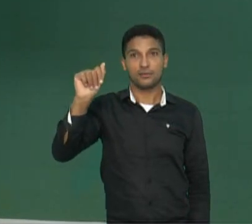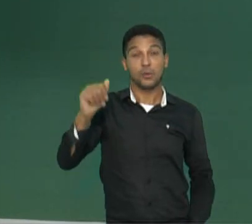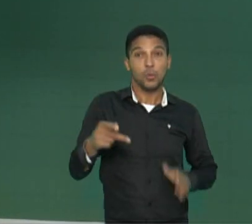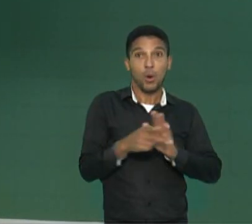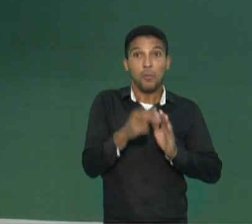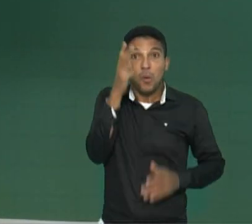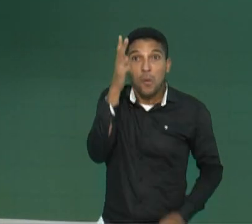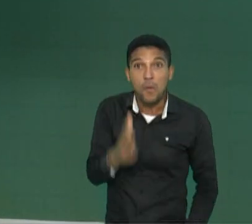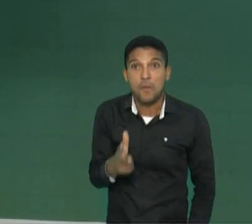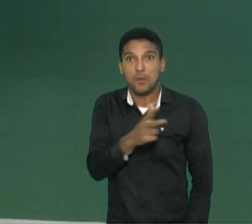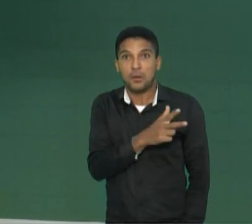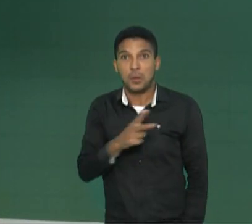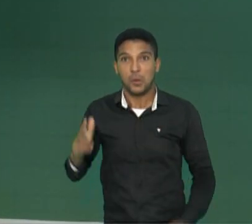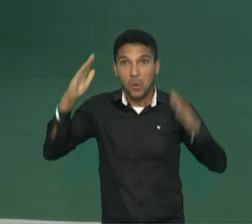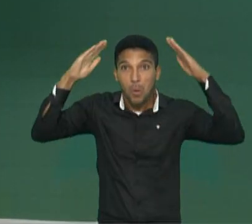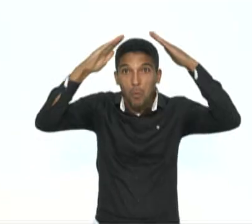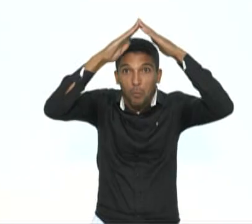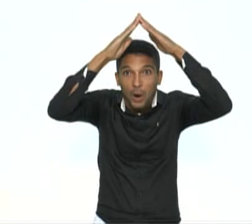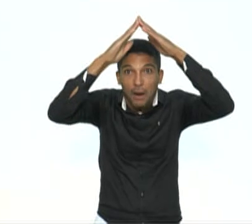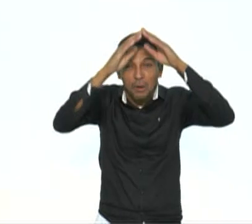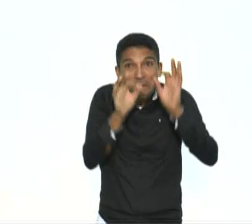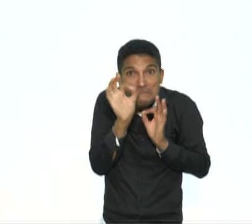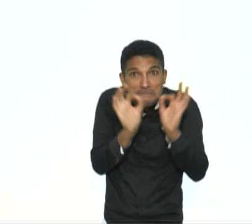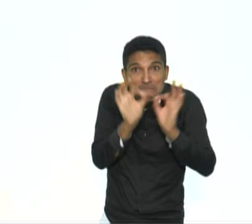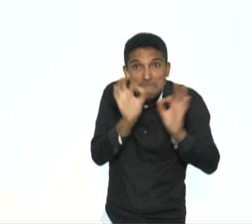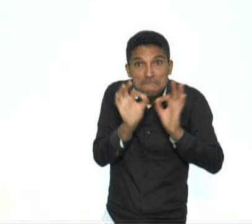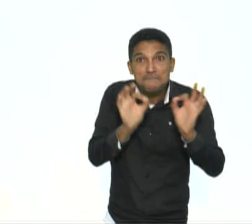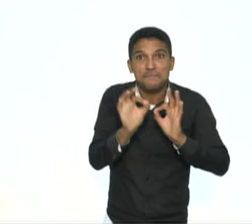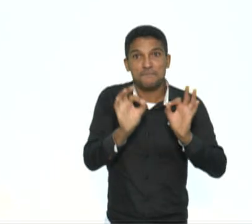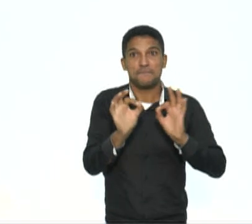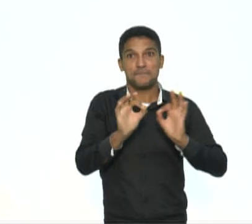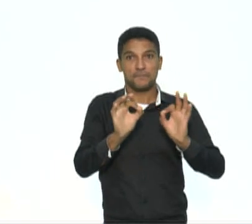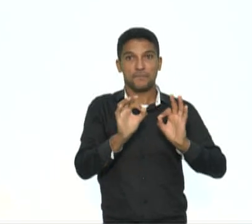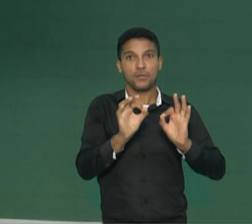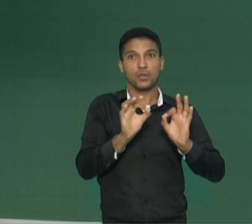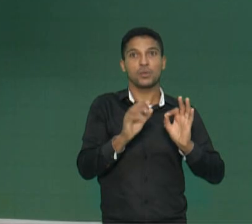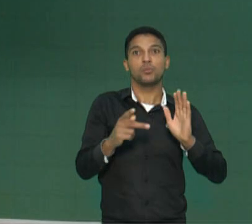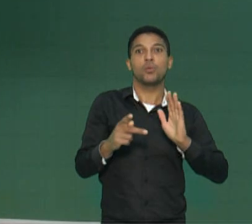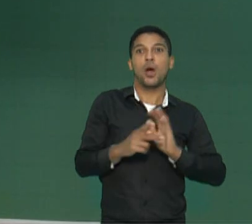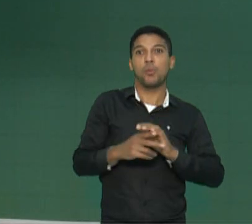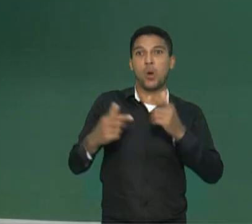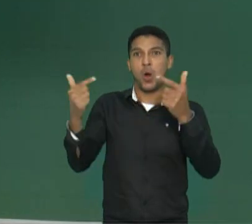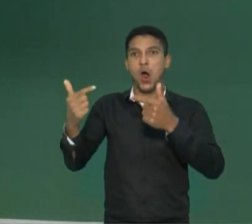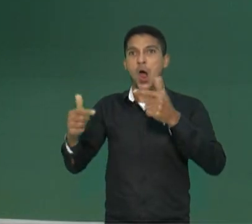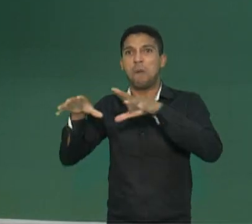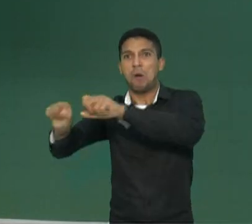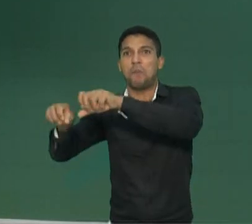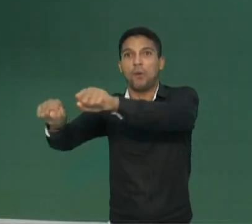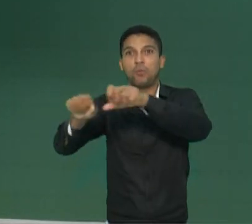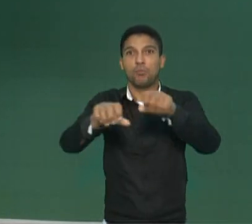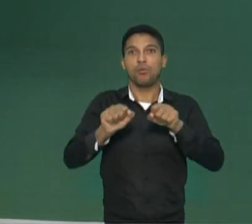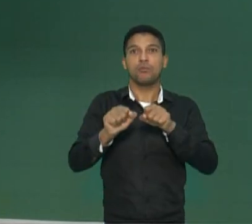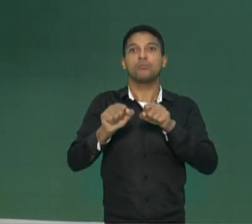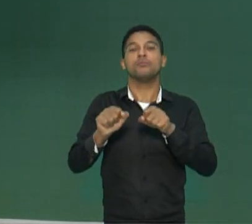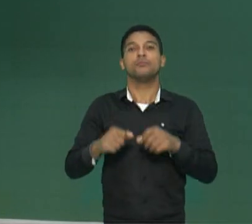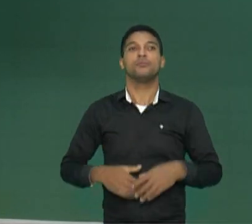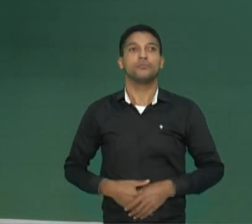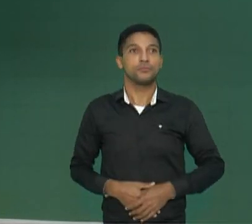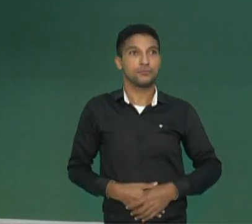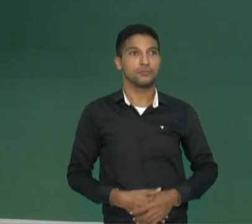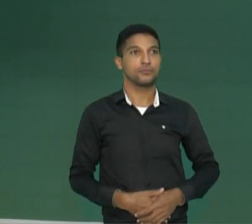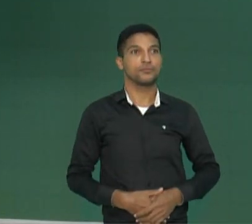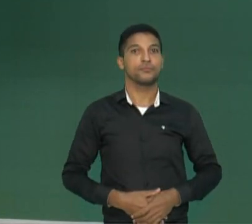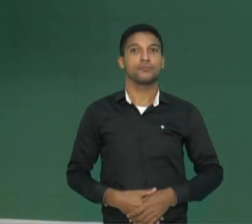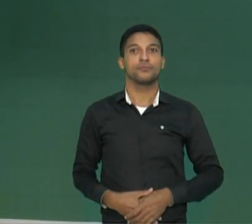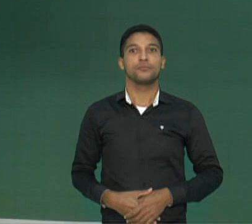II. Então a resposta correta é a alternativa A. Vamos prosseguir? No século XII, tá,